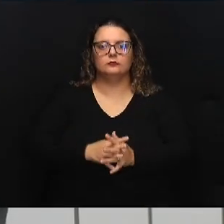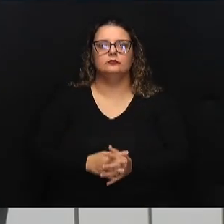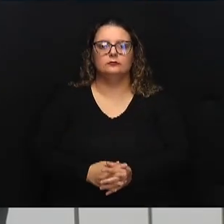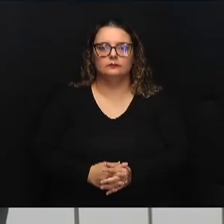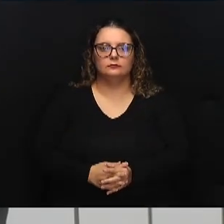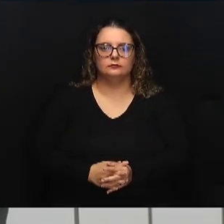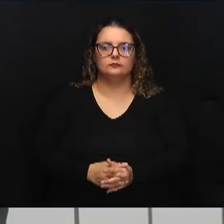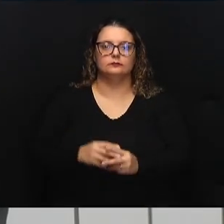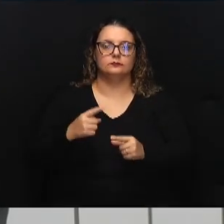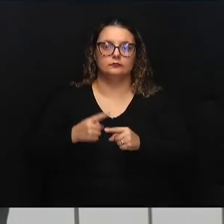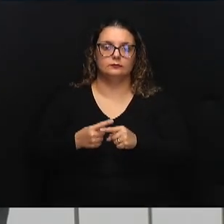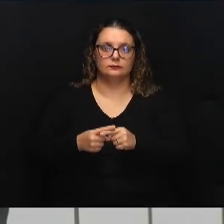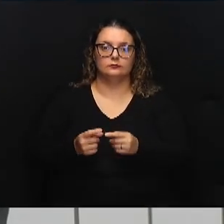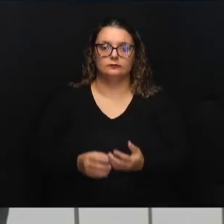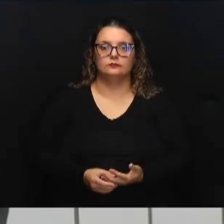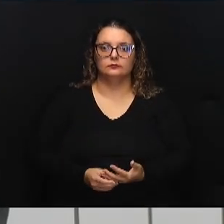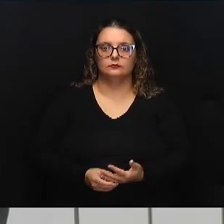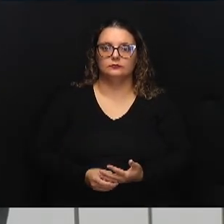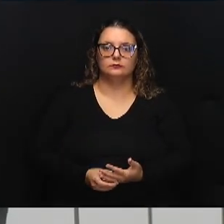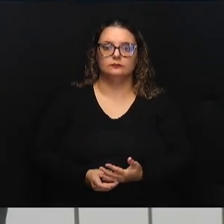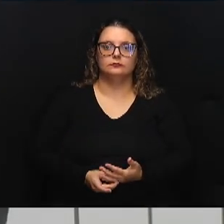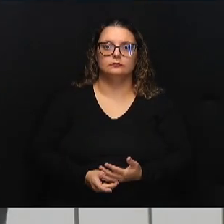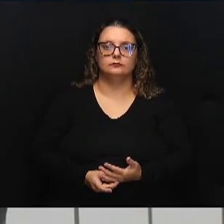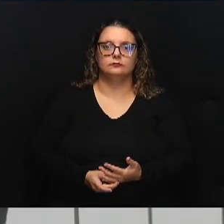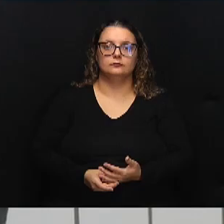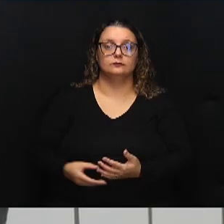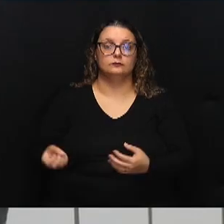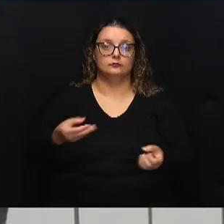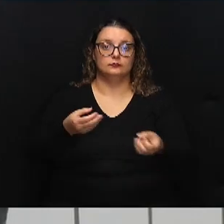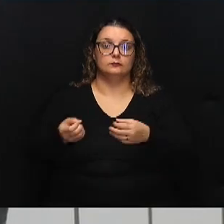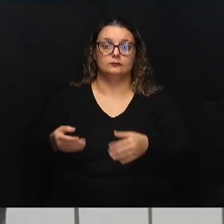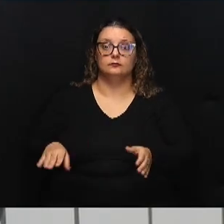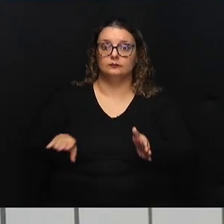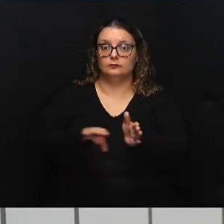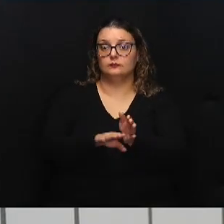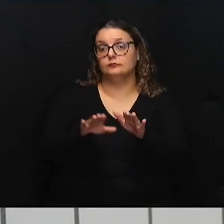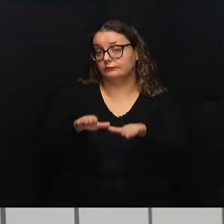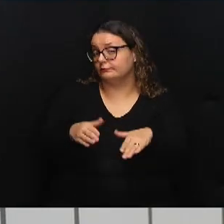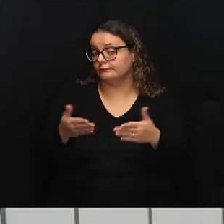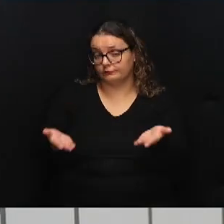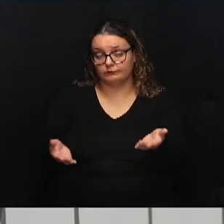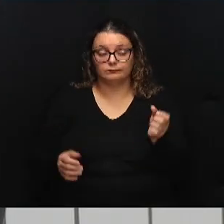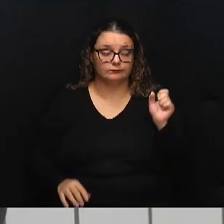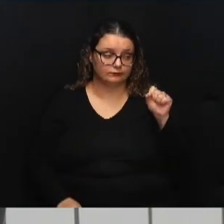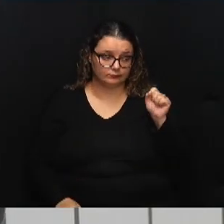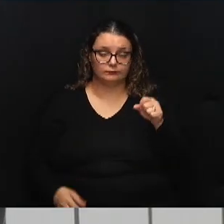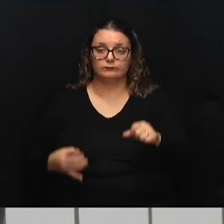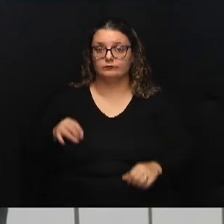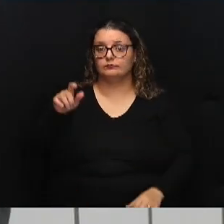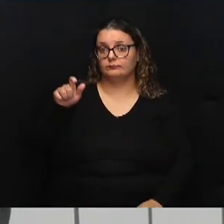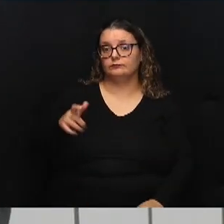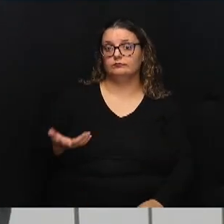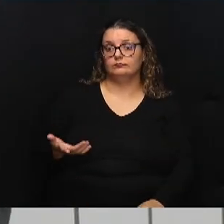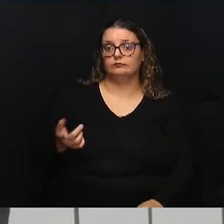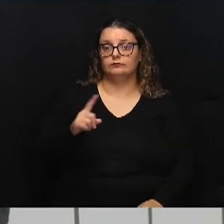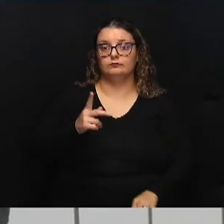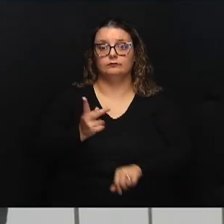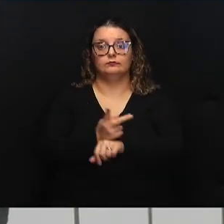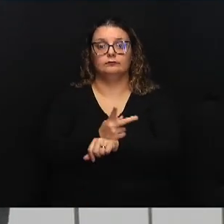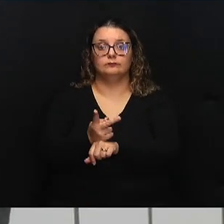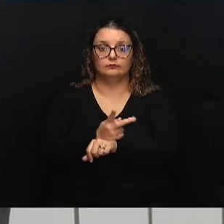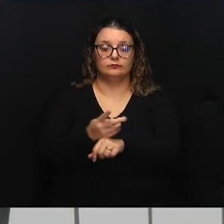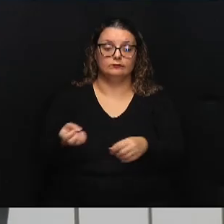é uma inovação que veio para ficar. E se a pessoa realmente não procurar